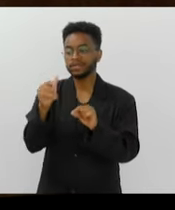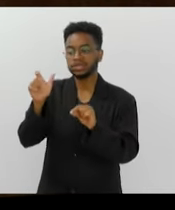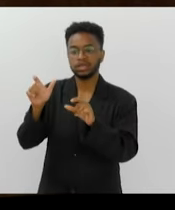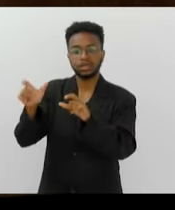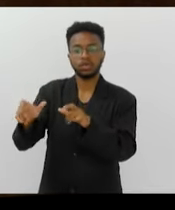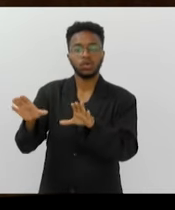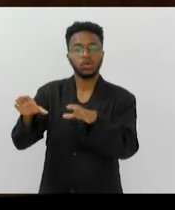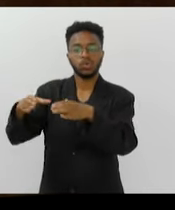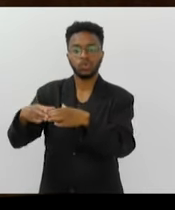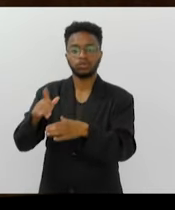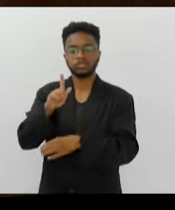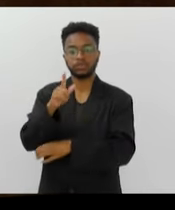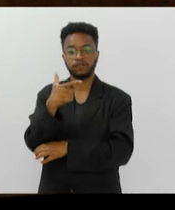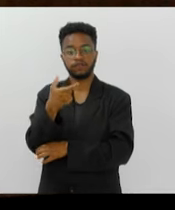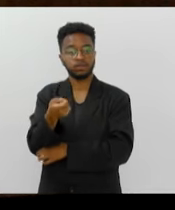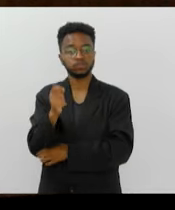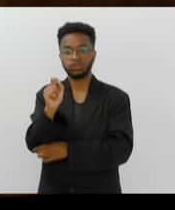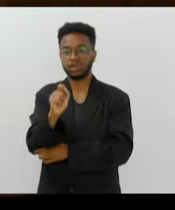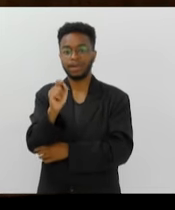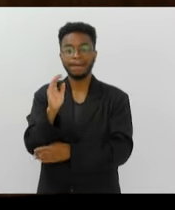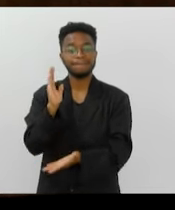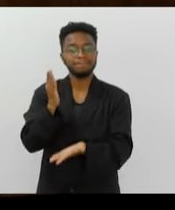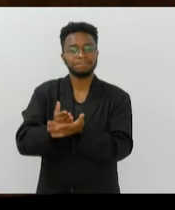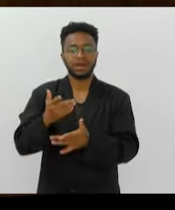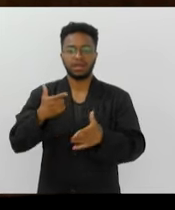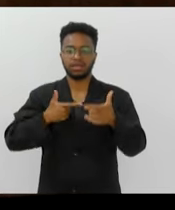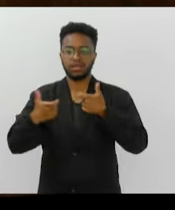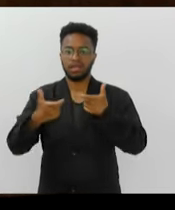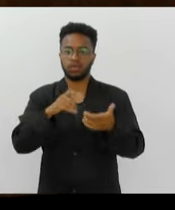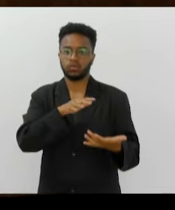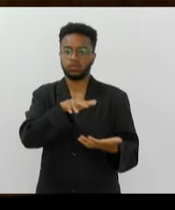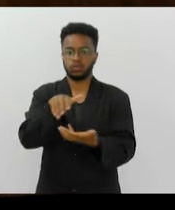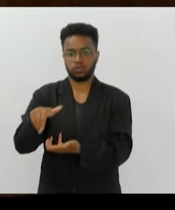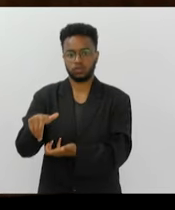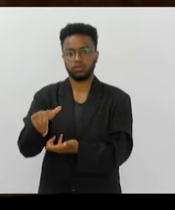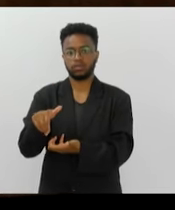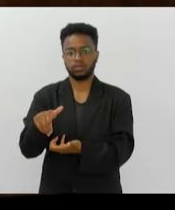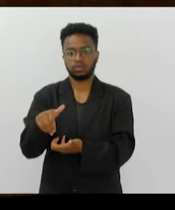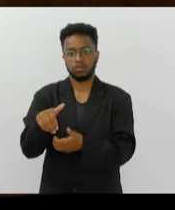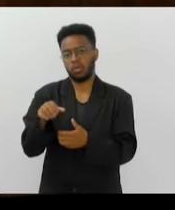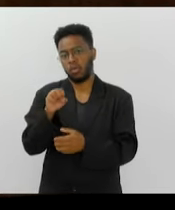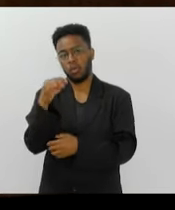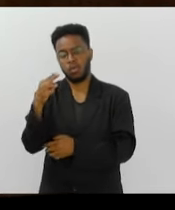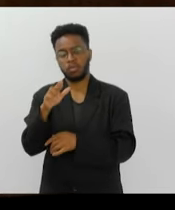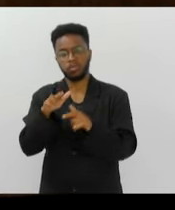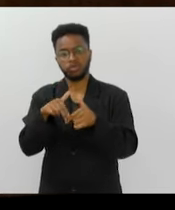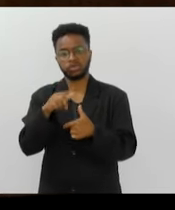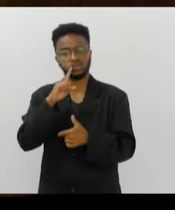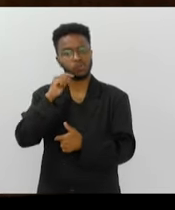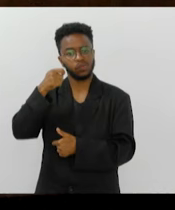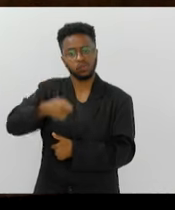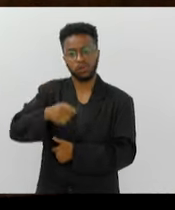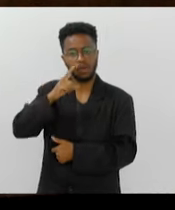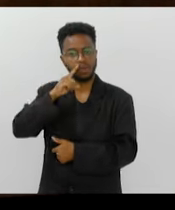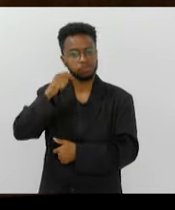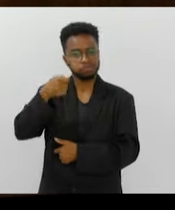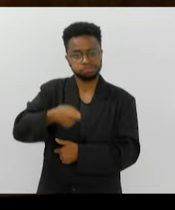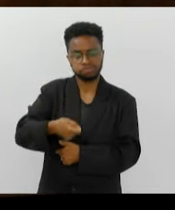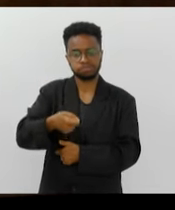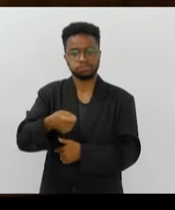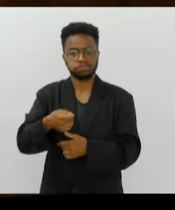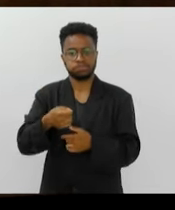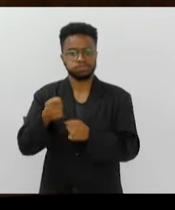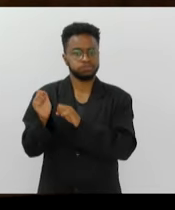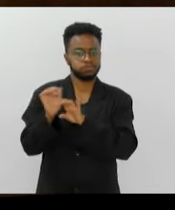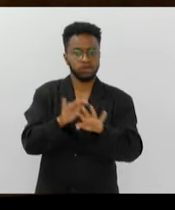cessar fogo Mundial quer seja pela invasão da Rússia Ucrânia quer seja